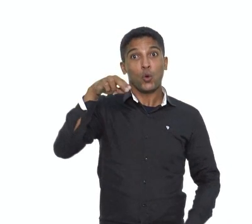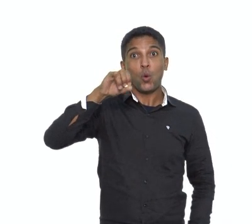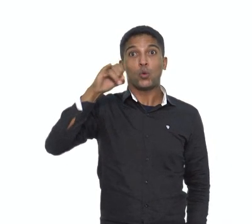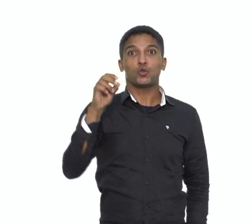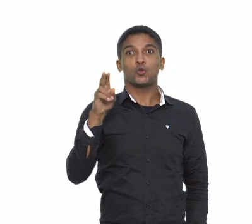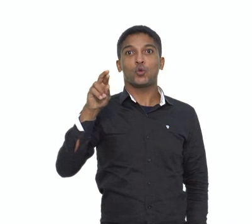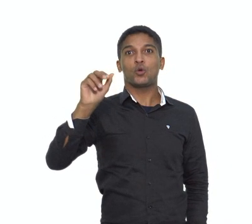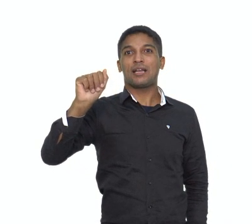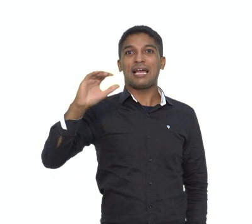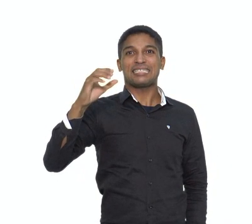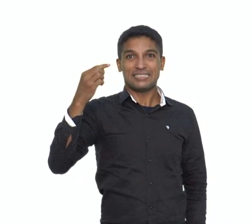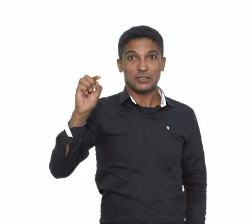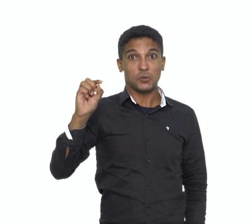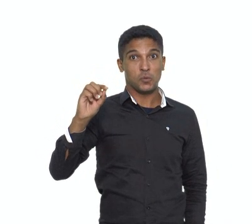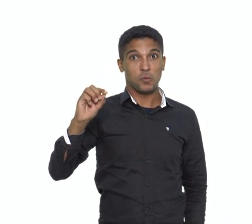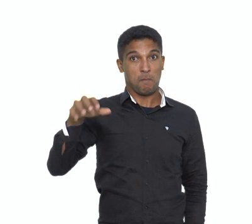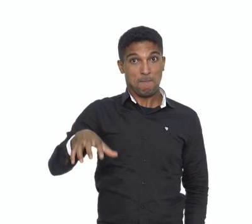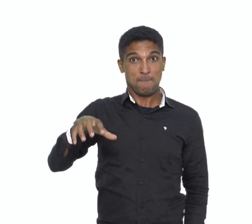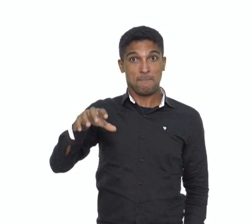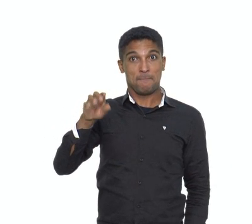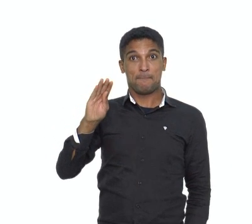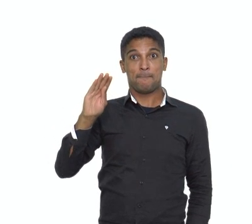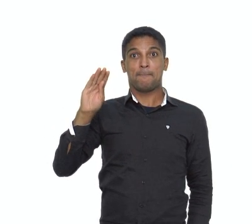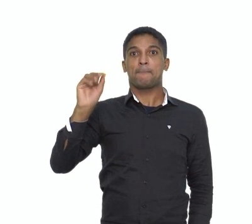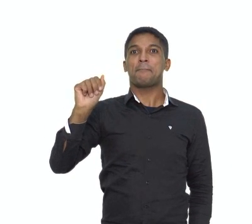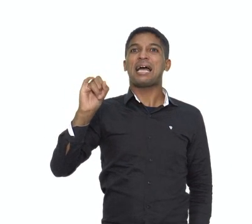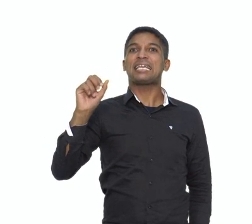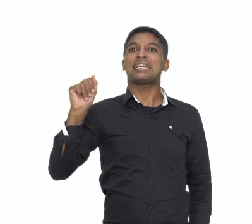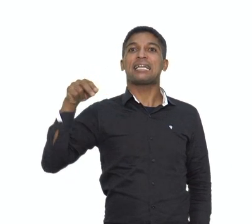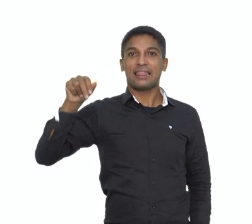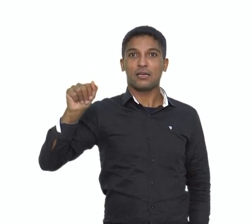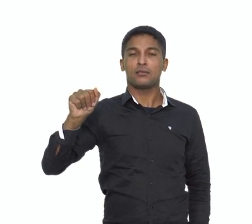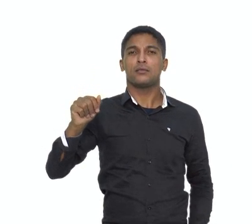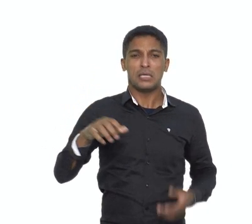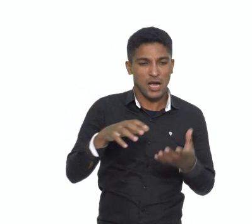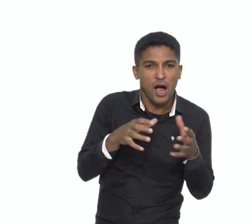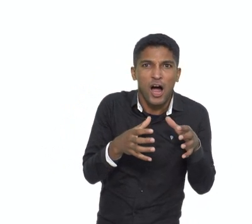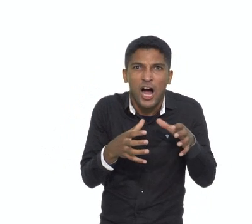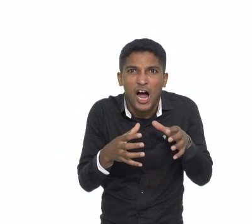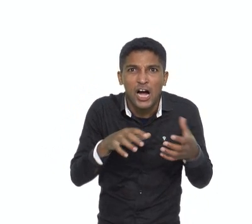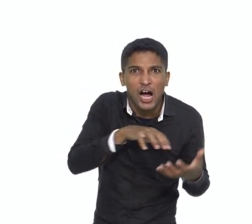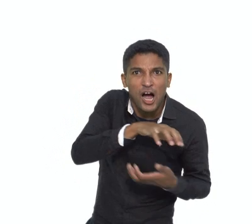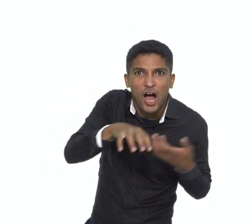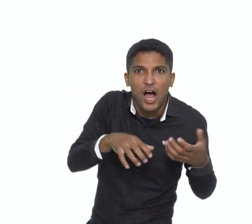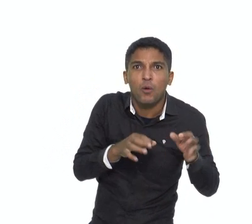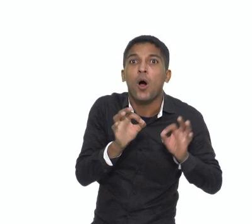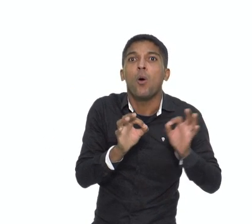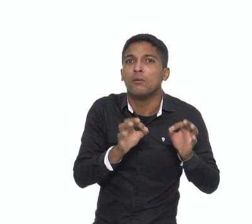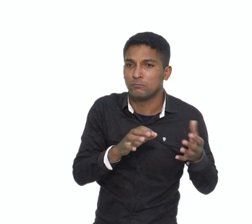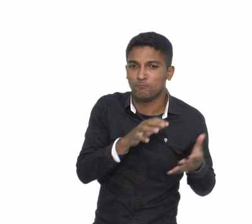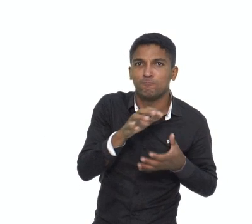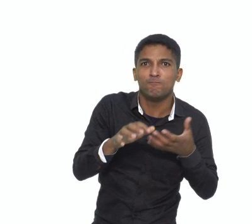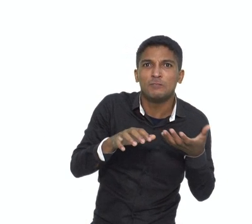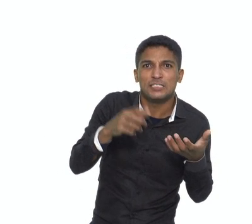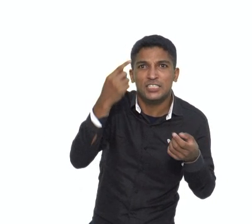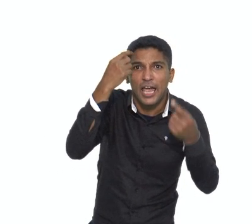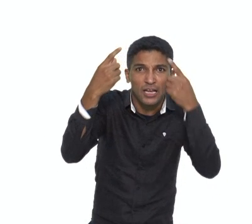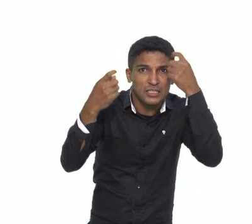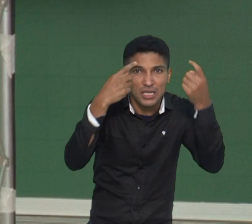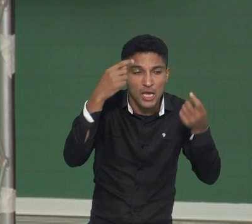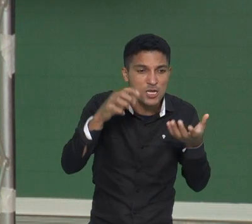foi a estratégia para a divulgação pública das ideias dos rebeldes? Acabamos de comentar. E B, escreva três